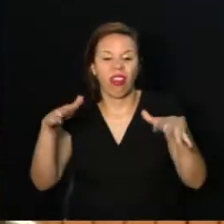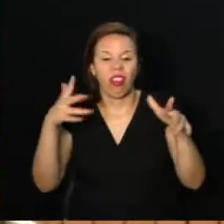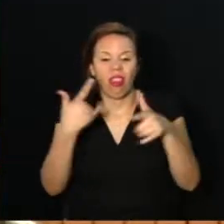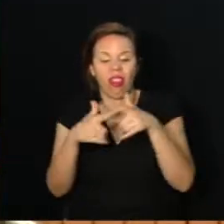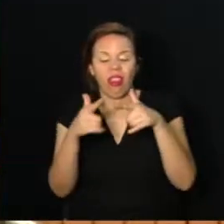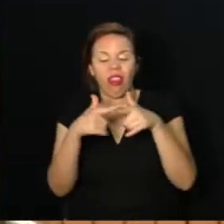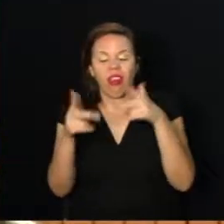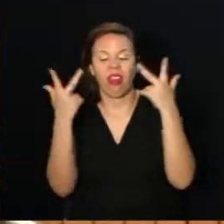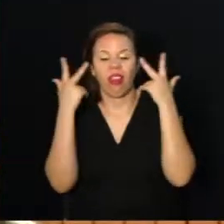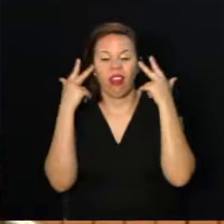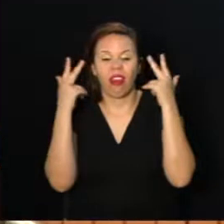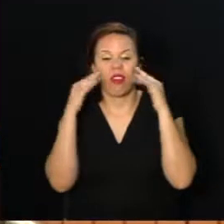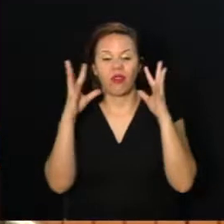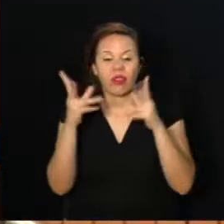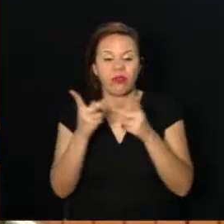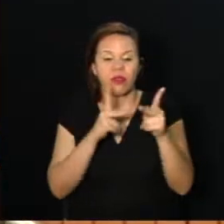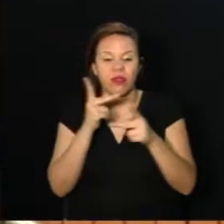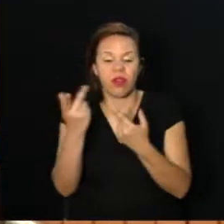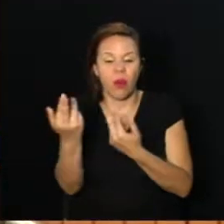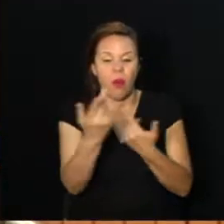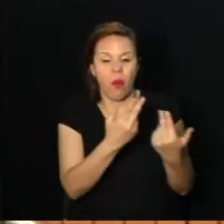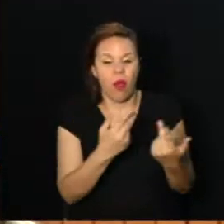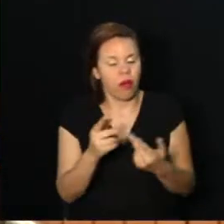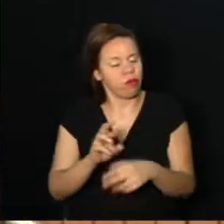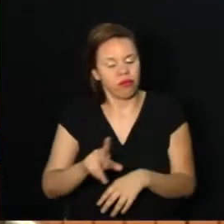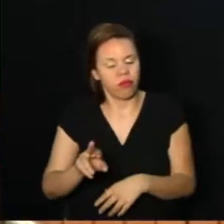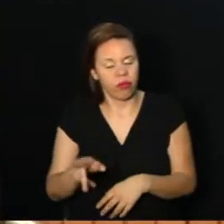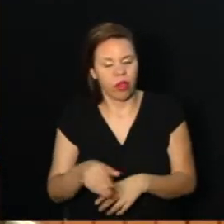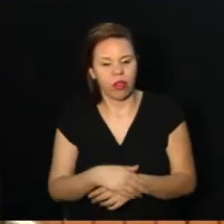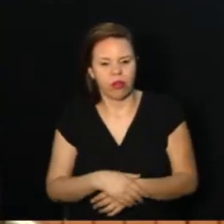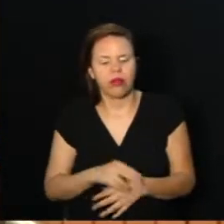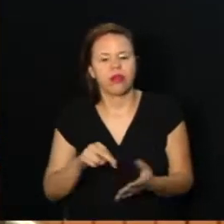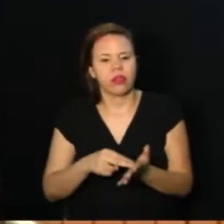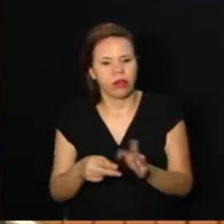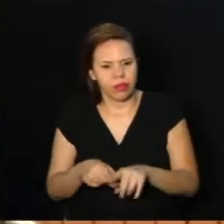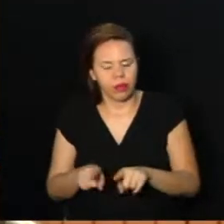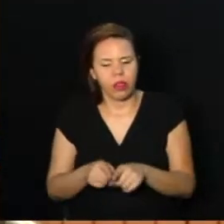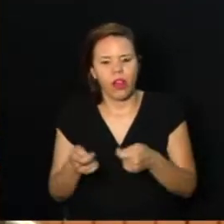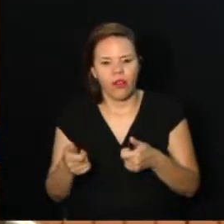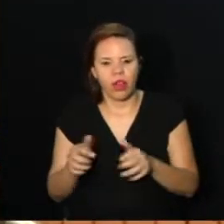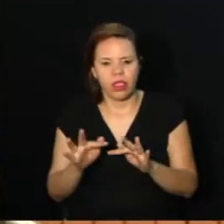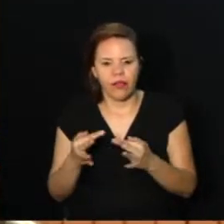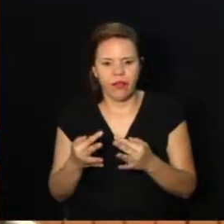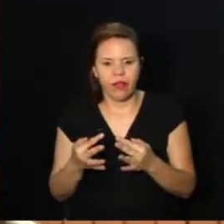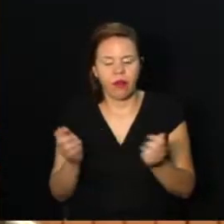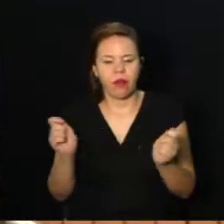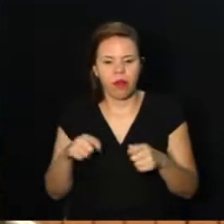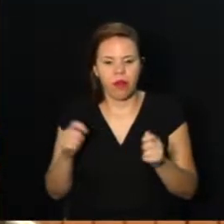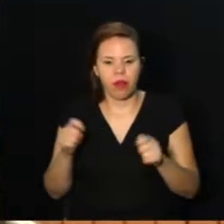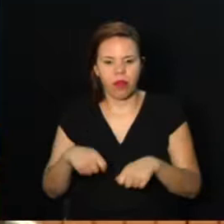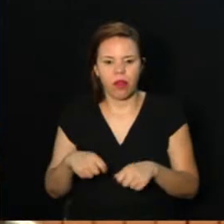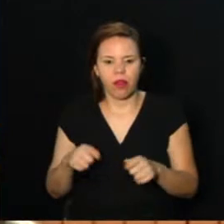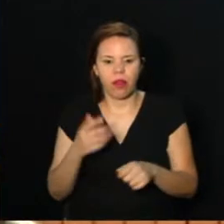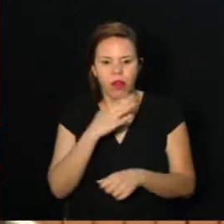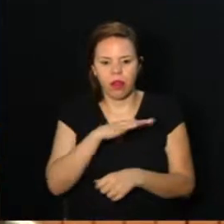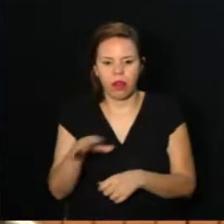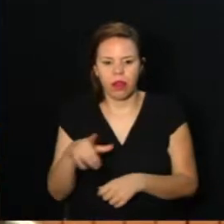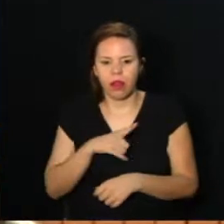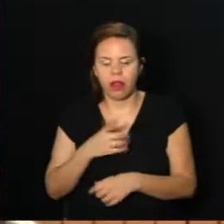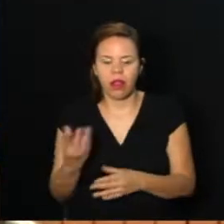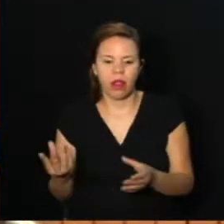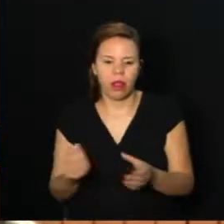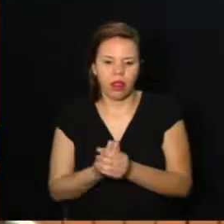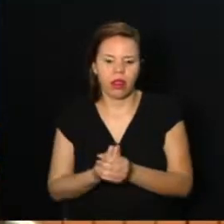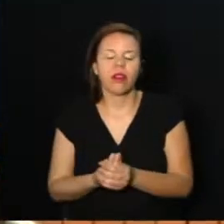todas as pessoas fossem iguais. Significa também oferecer à família condições para que a criança seja